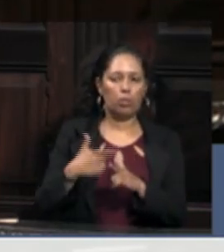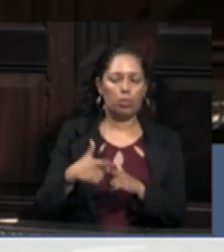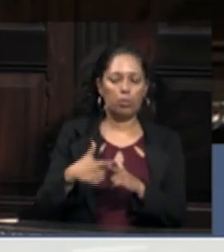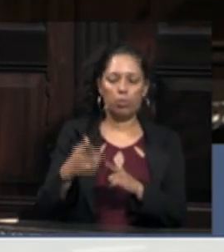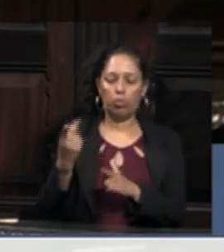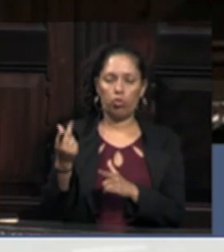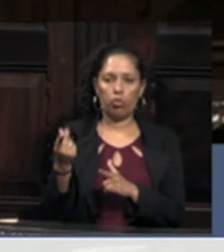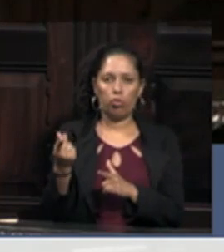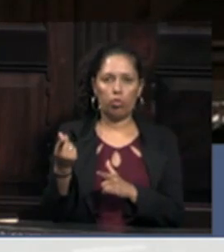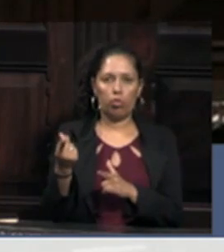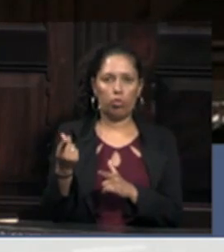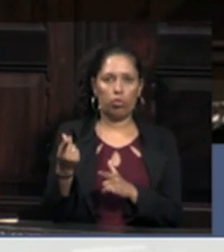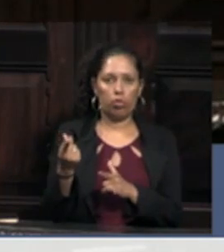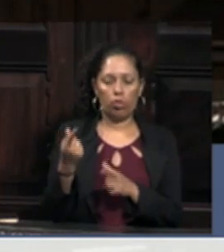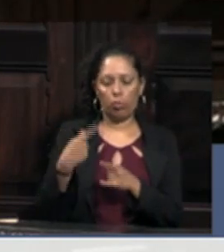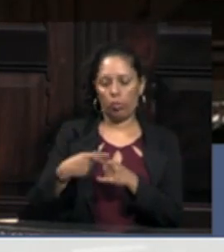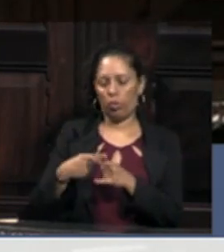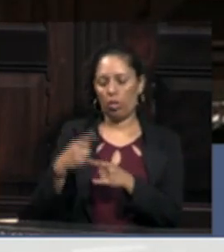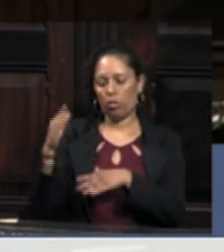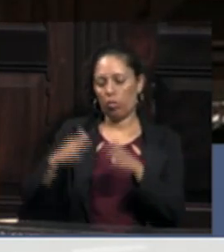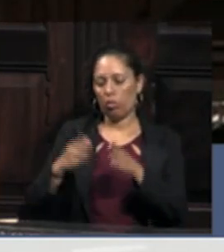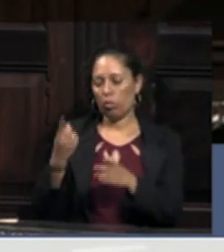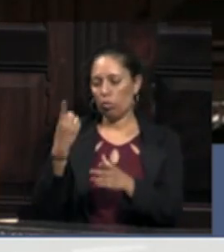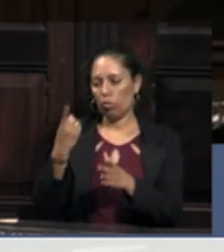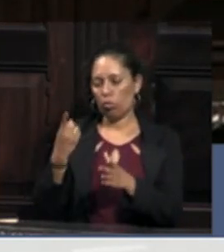financeiro e outro tão